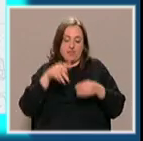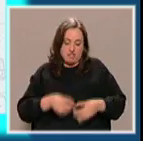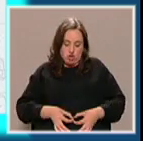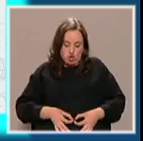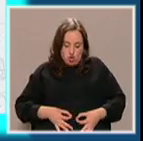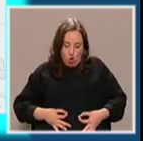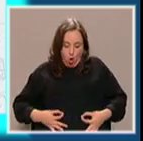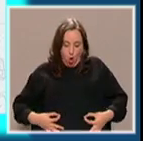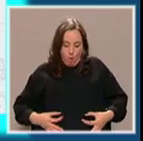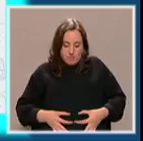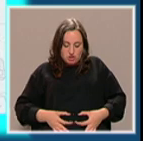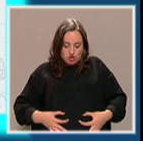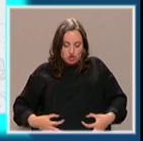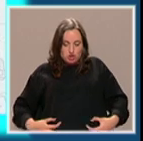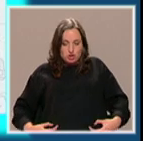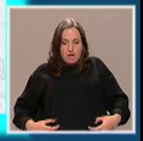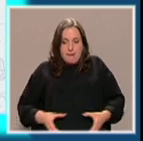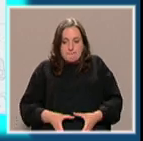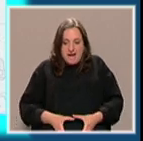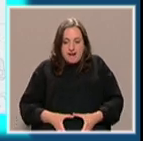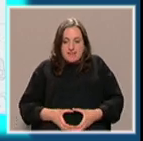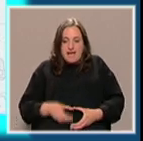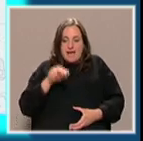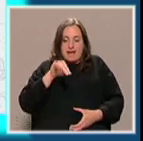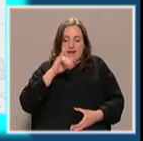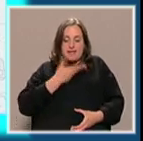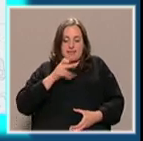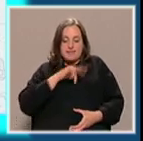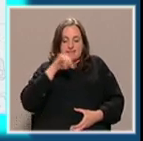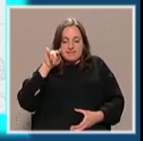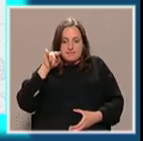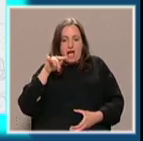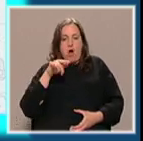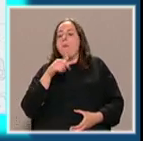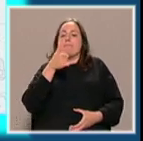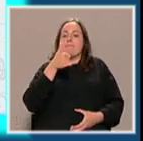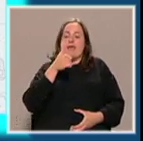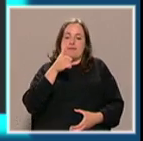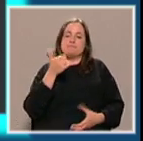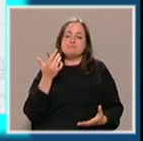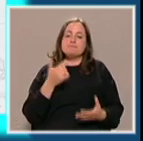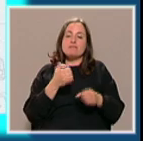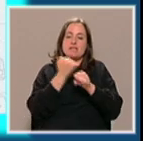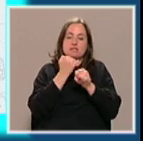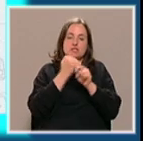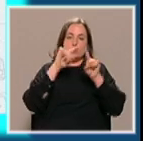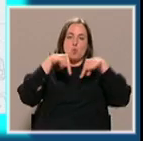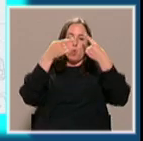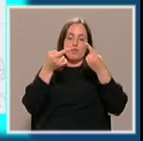falópio, nas paredes do útero o processo é a nidação, representado pela letra B. Outro exercício,